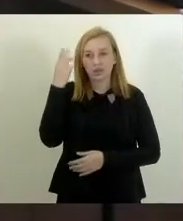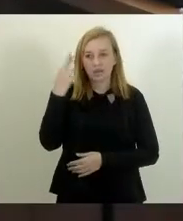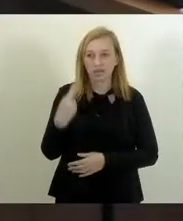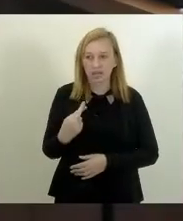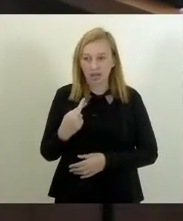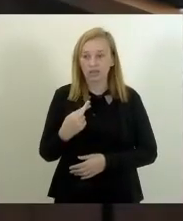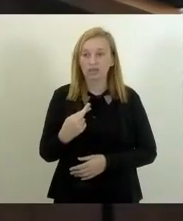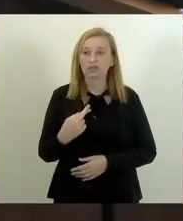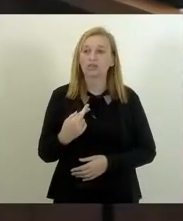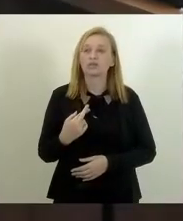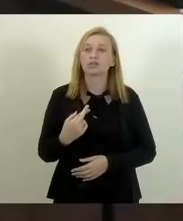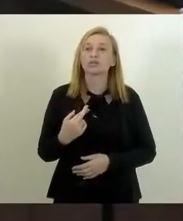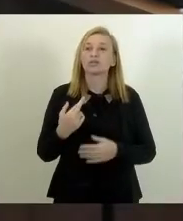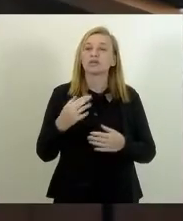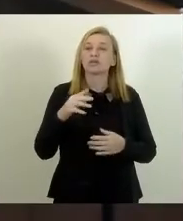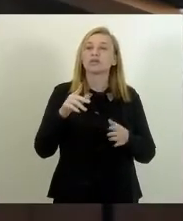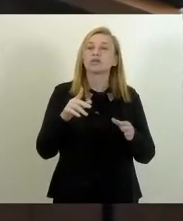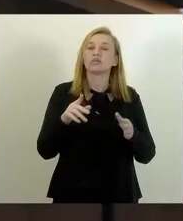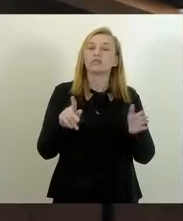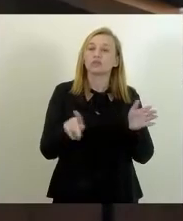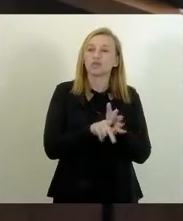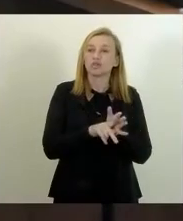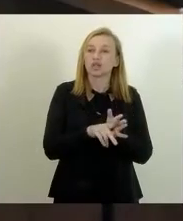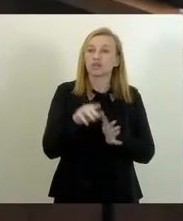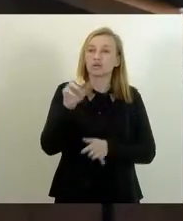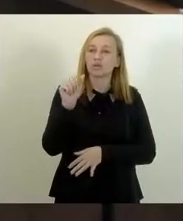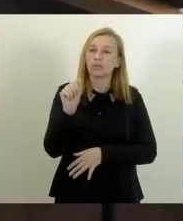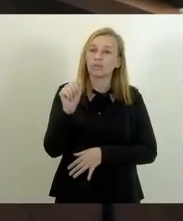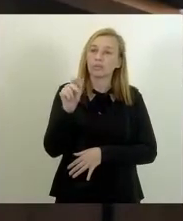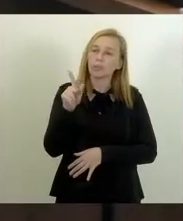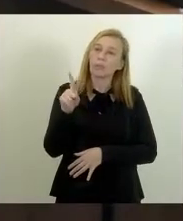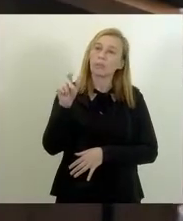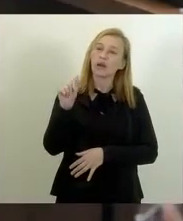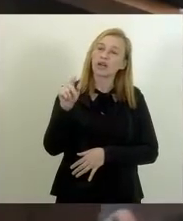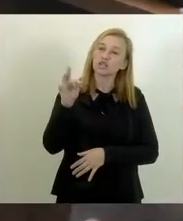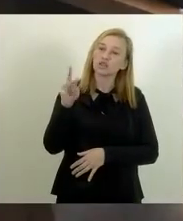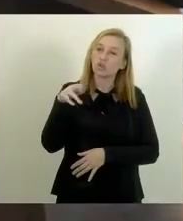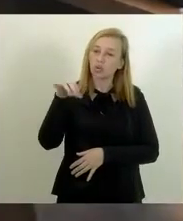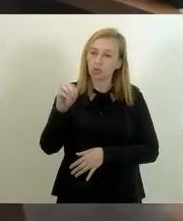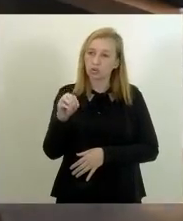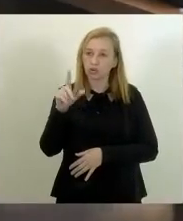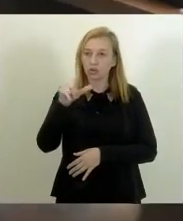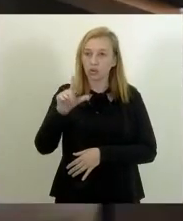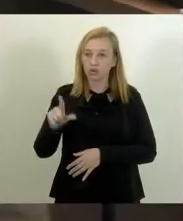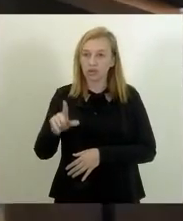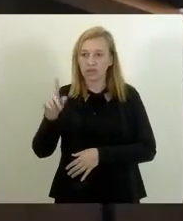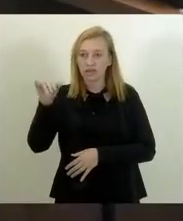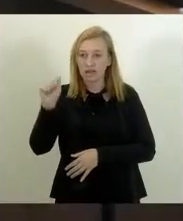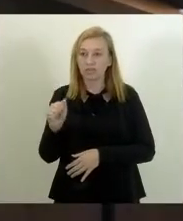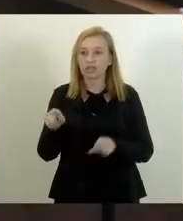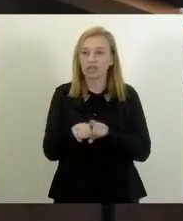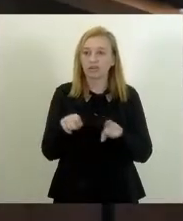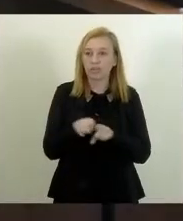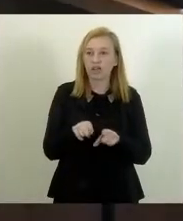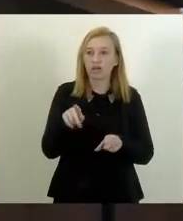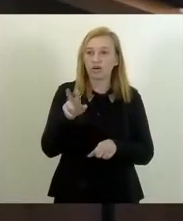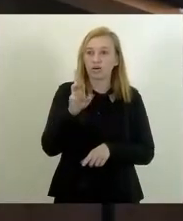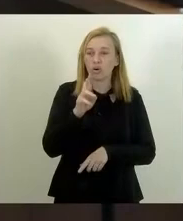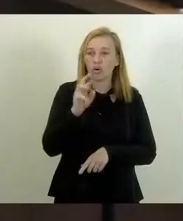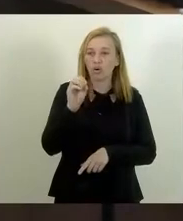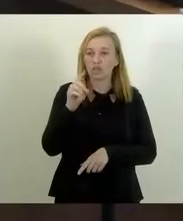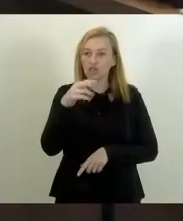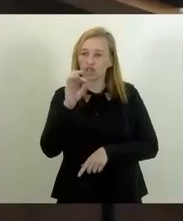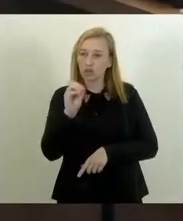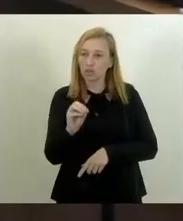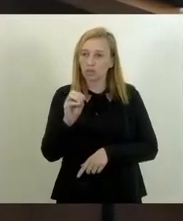pelo projeto do patrono da abolição, o Luiz Gama, e também ao deputado Rodrigo Barcelar. Por fim,